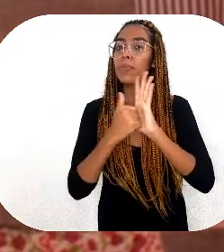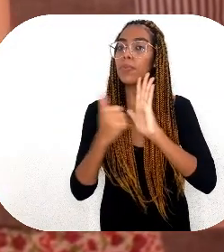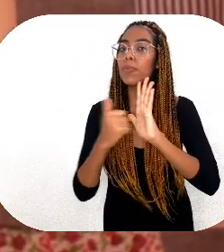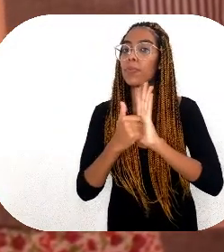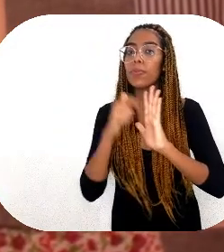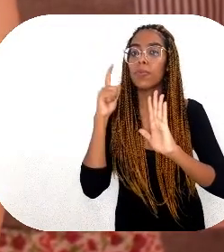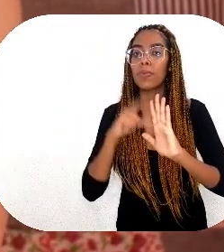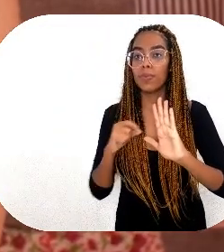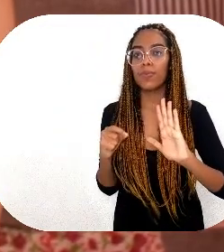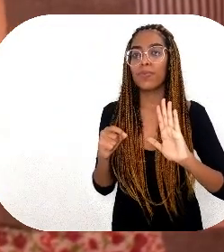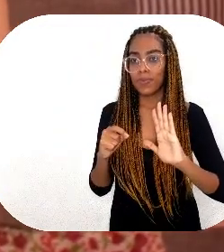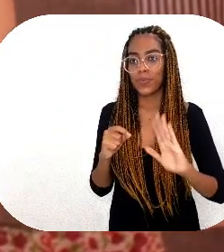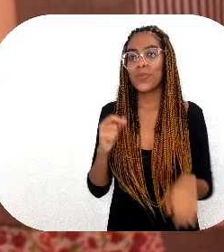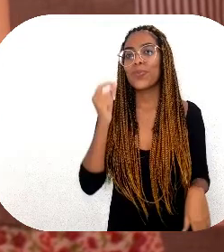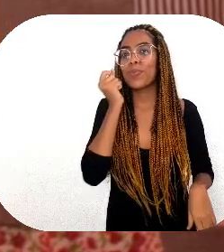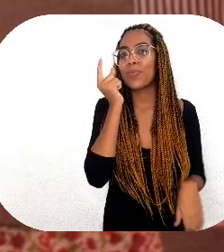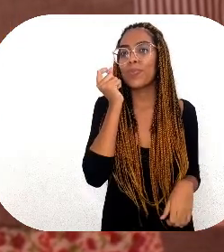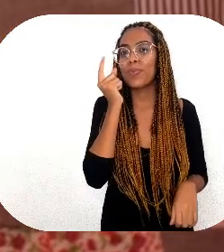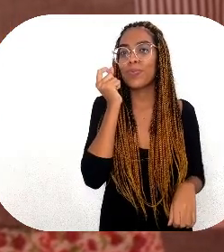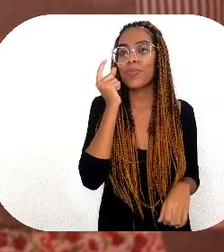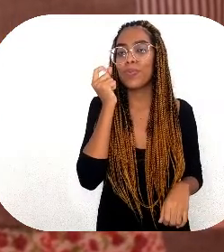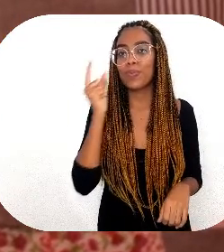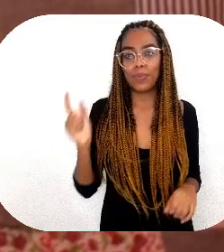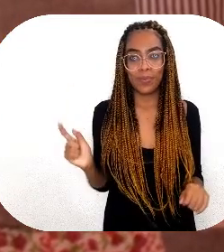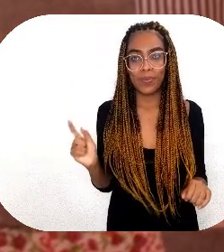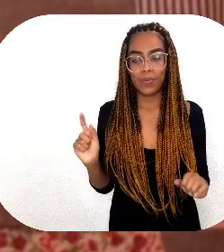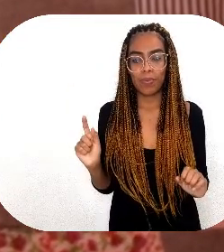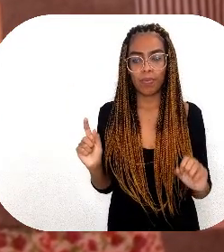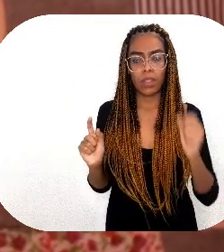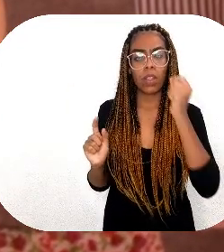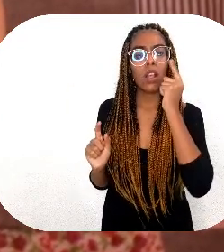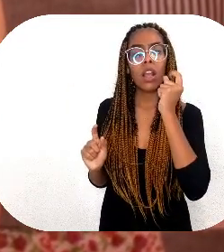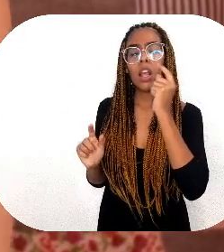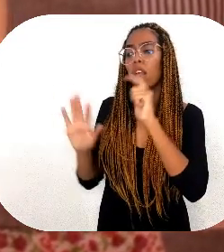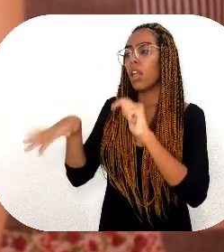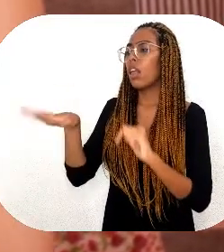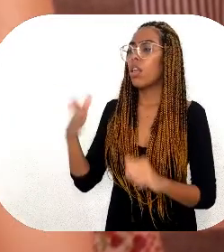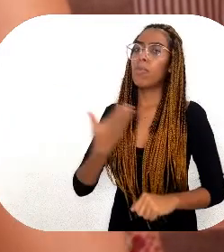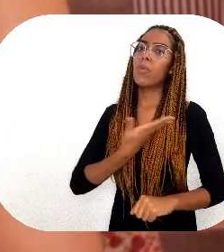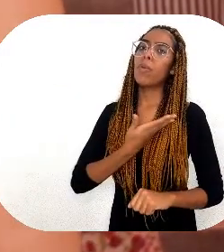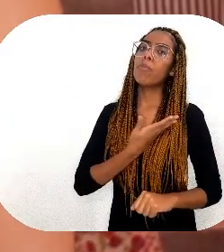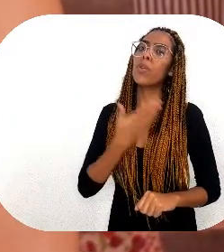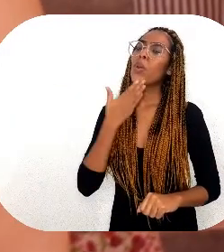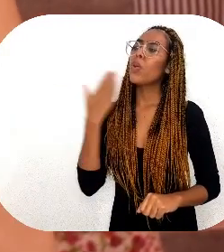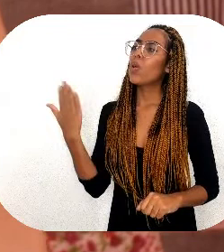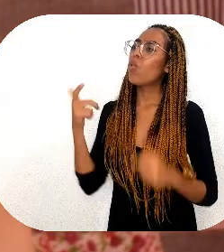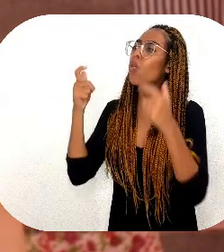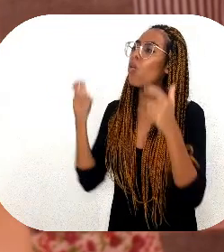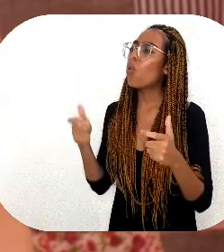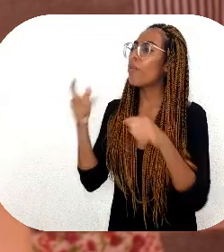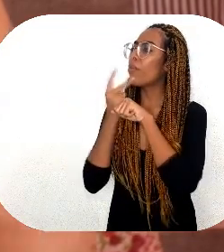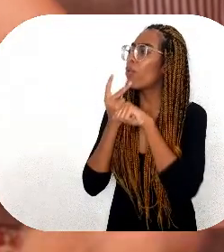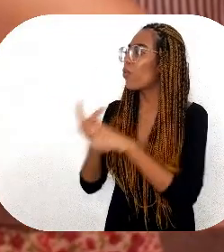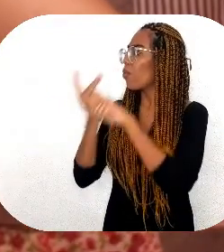bem cedinho, adivinha quem estava na porta da casa dele? Vocês já sabem, né? O gato. E